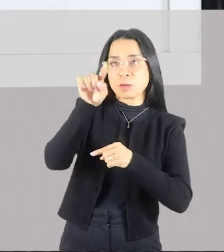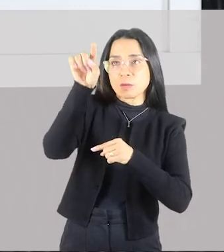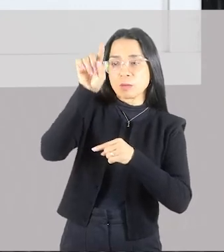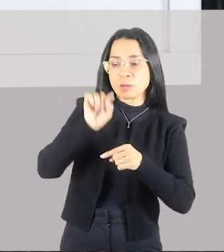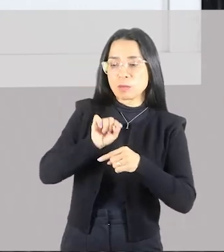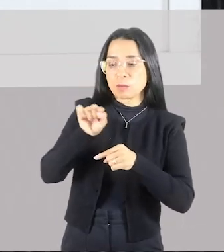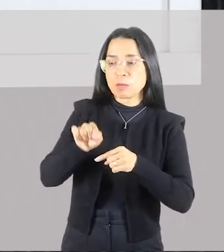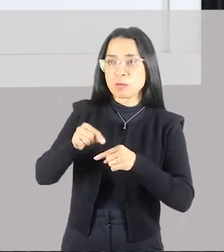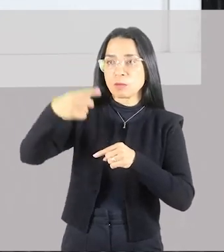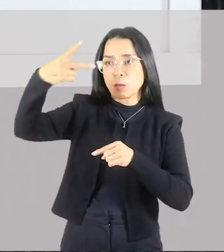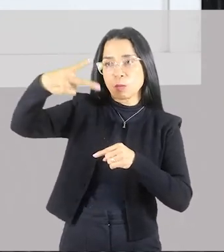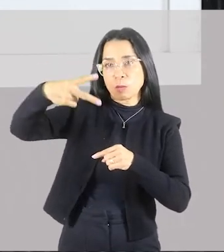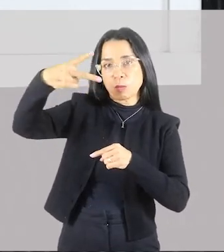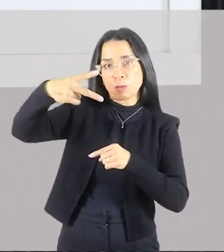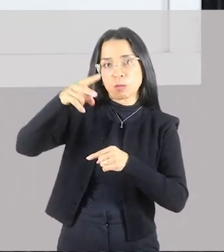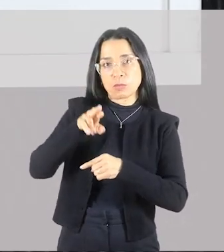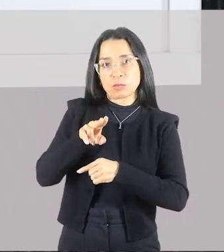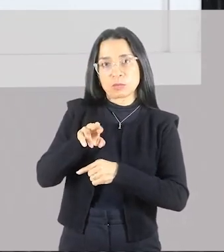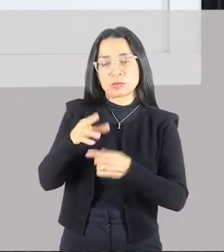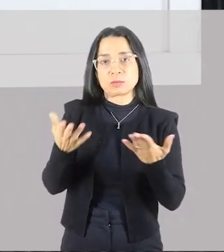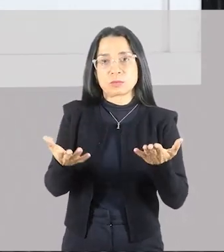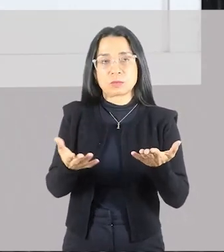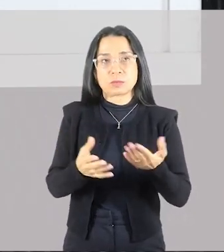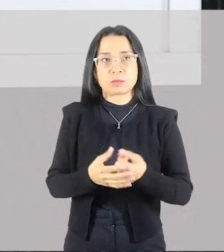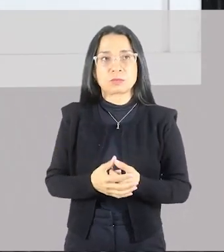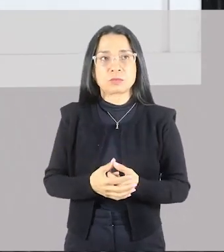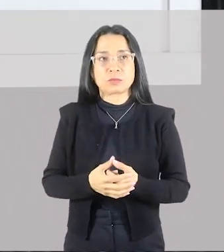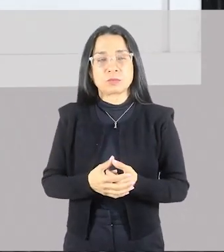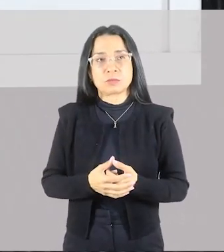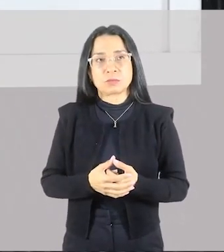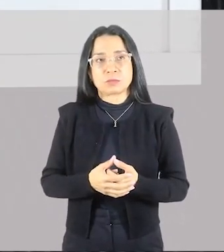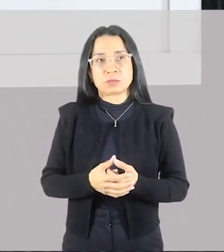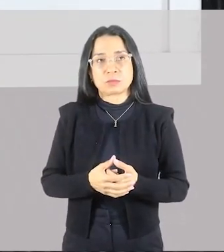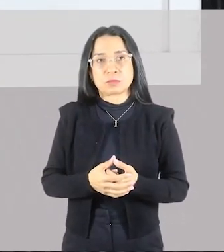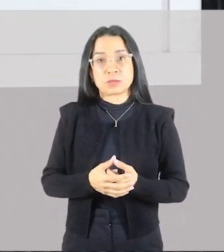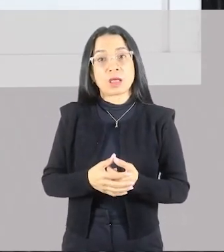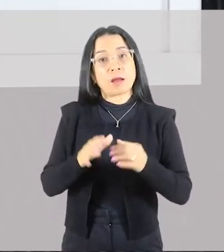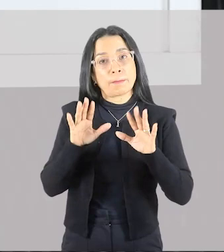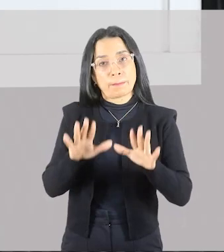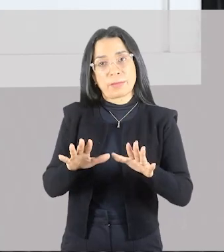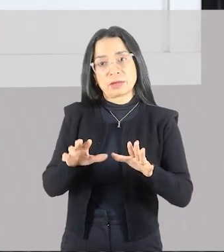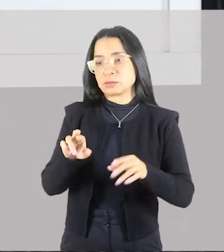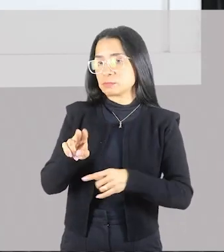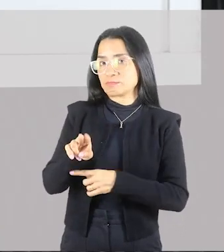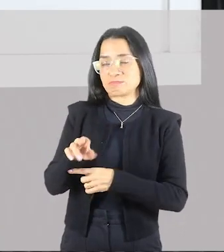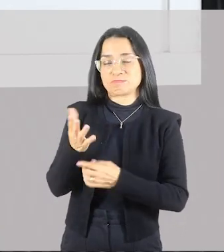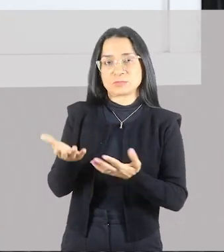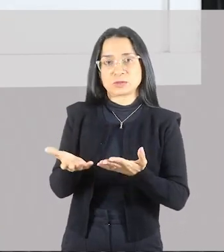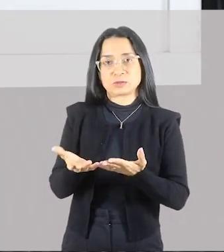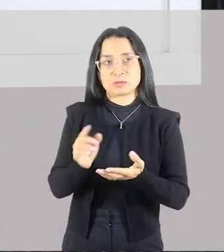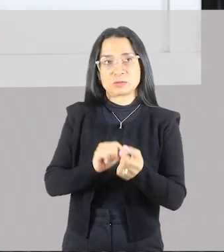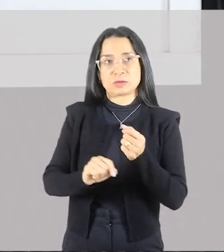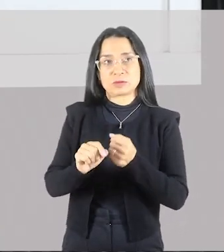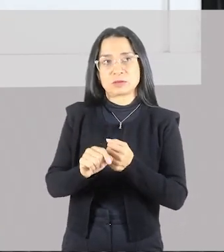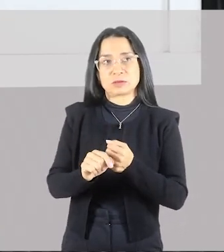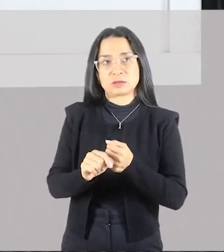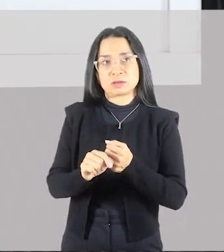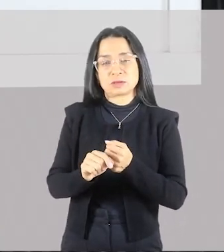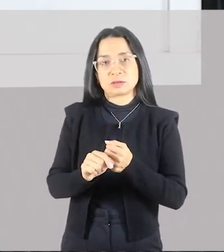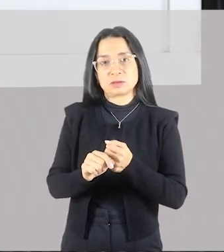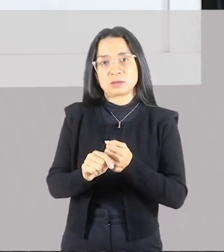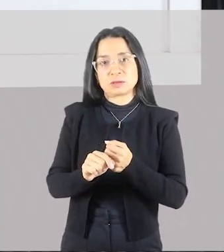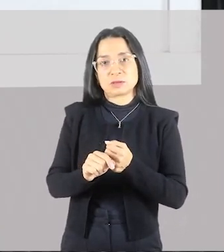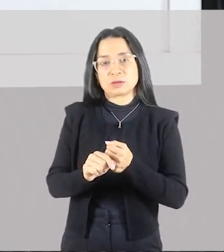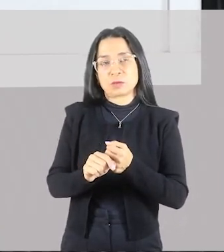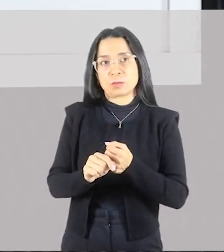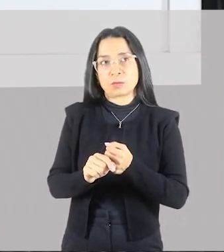iguais, todos eles, né? Agora os lados sim, ó. Esses lados aqui, ó, eles têm a mesma medida,